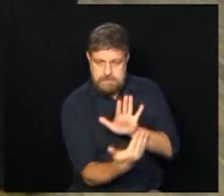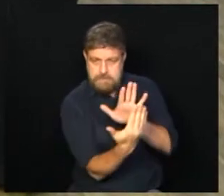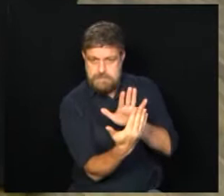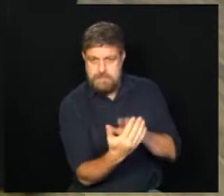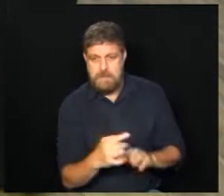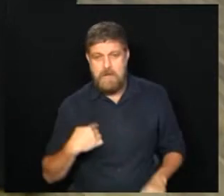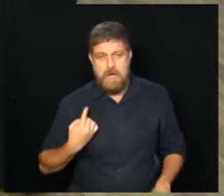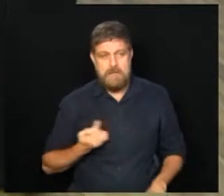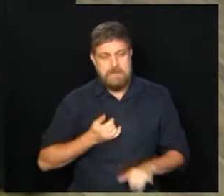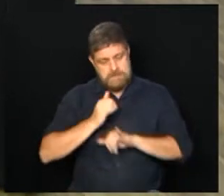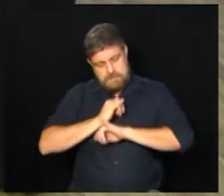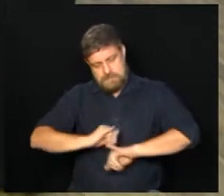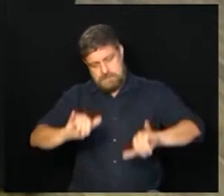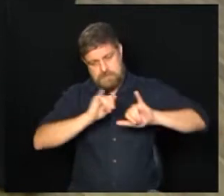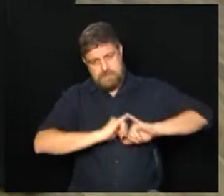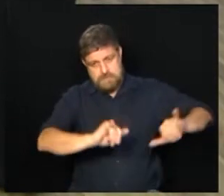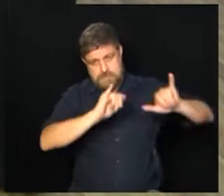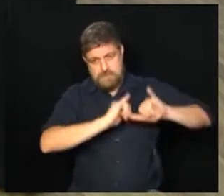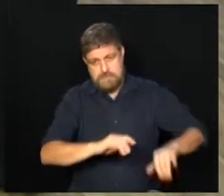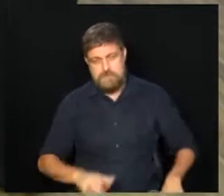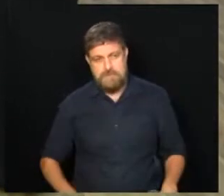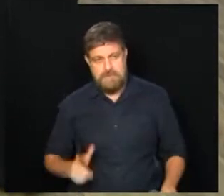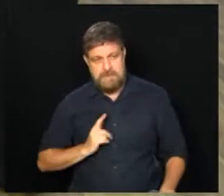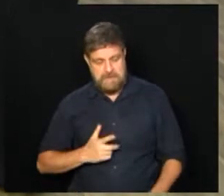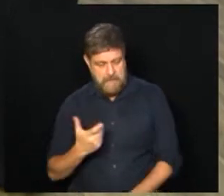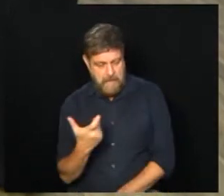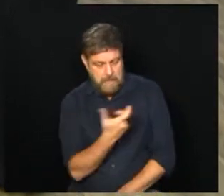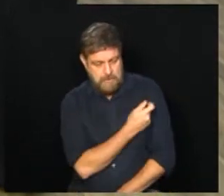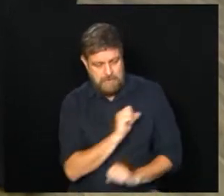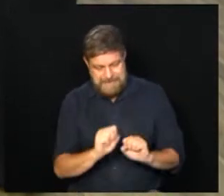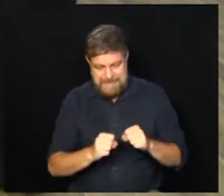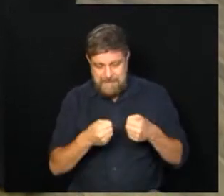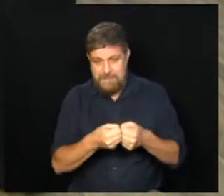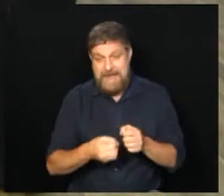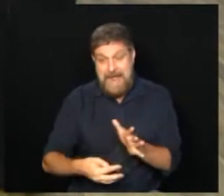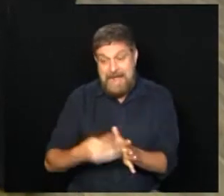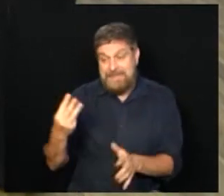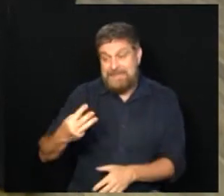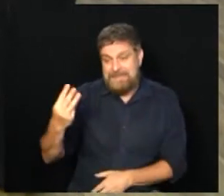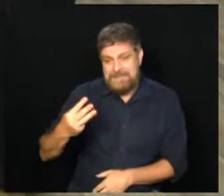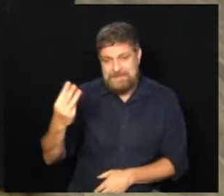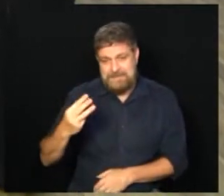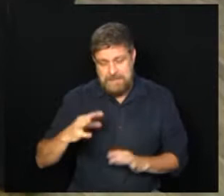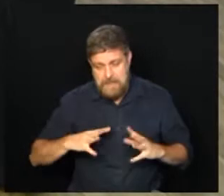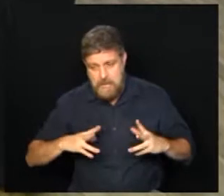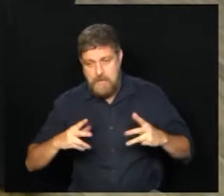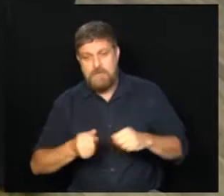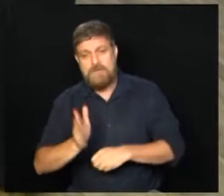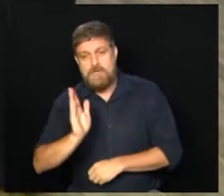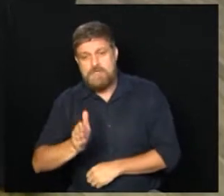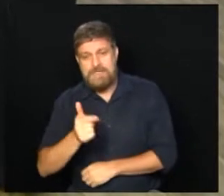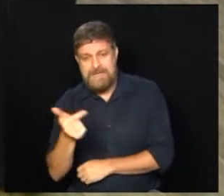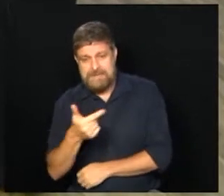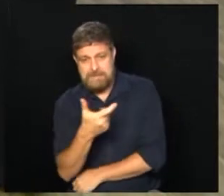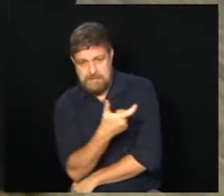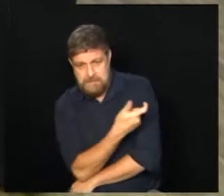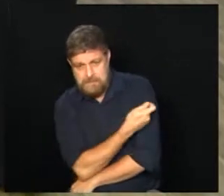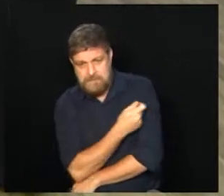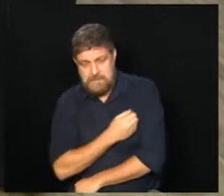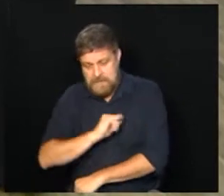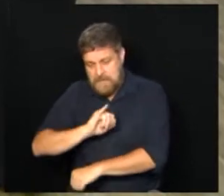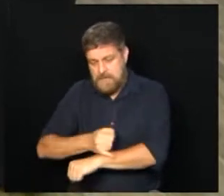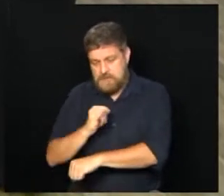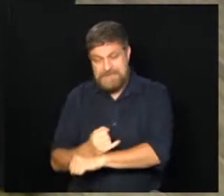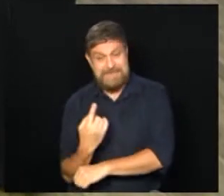e nós repercutimos essa dose de reforço, que seria essa terceira dose, para todo mundo que já tomou a segunda dose. Tem a da Janssen, que é a